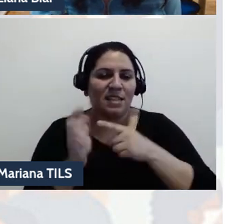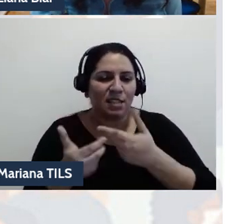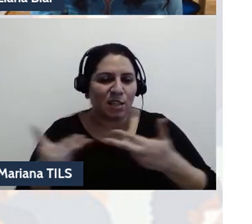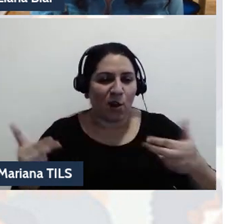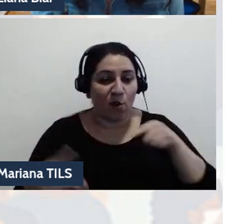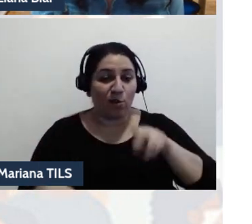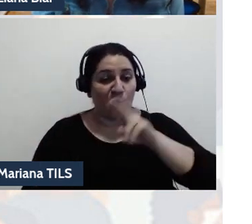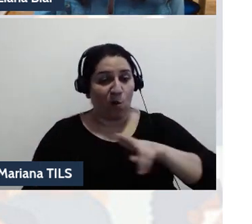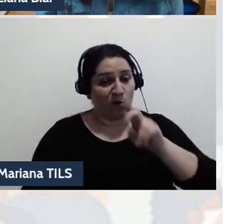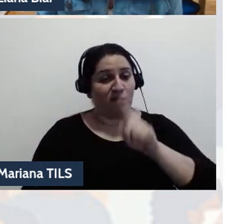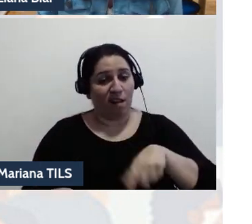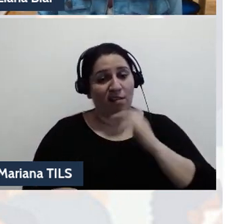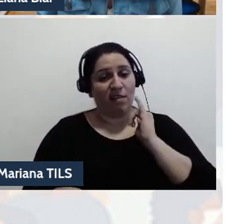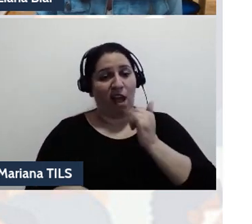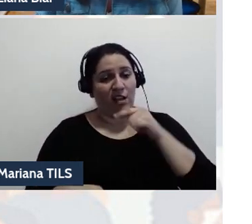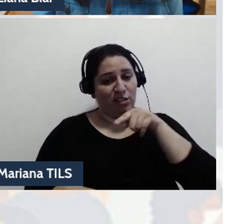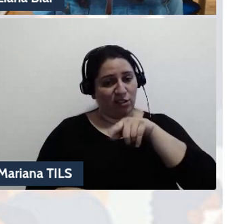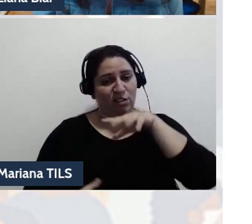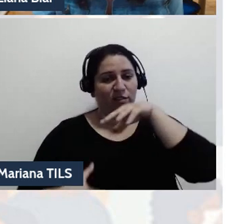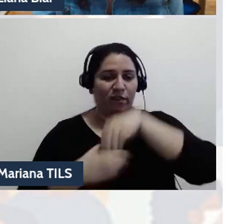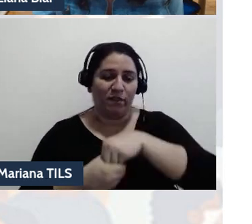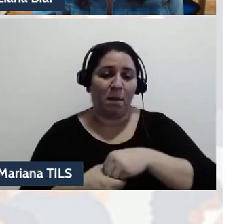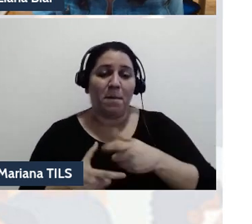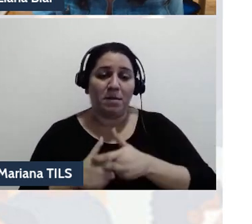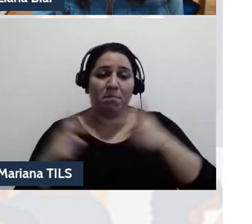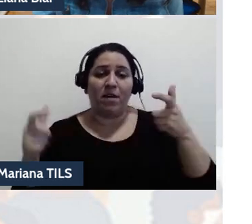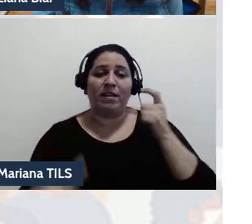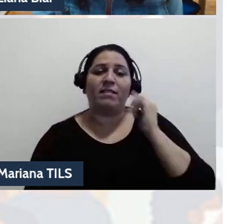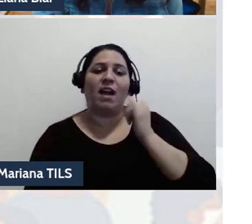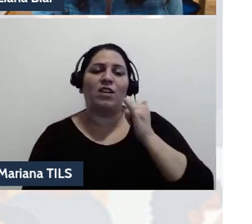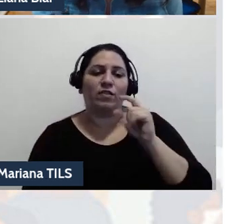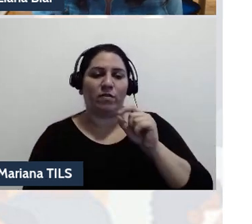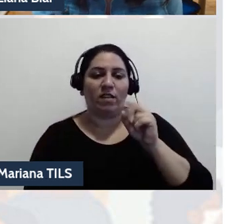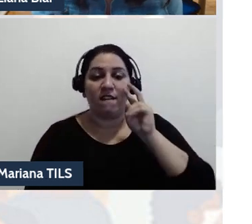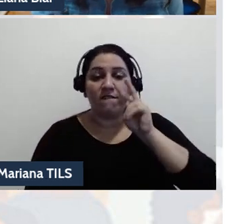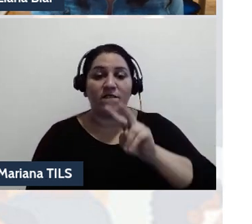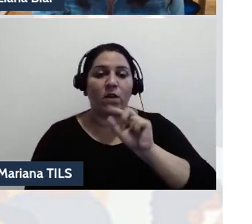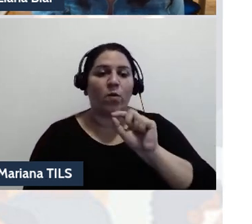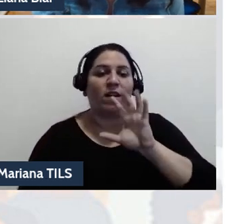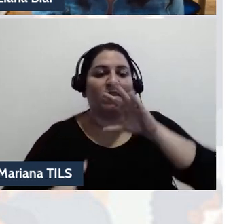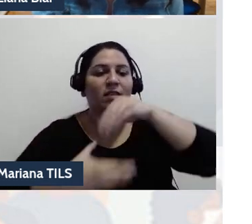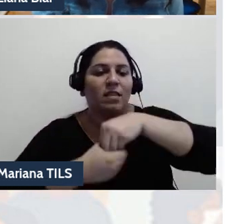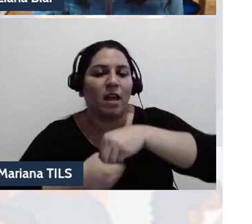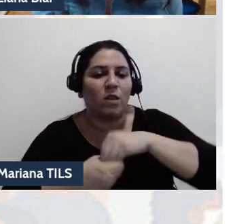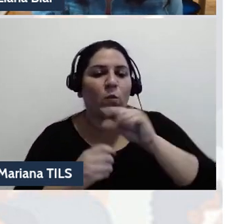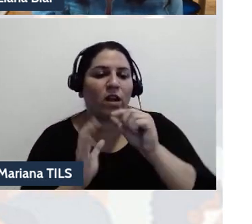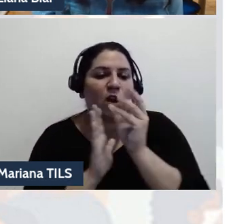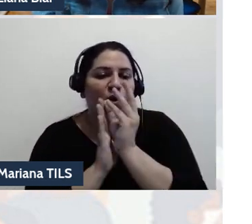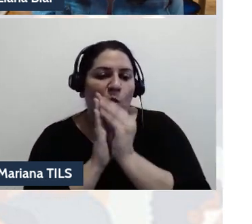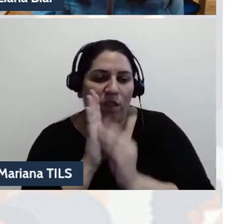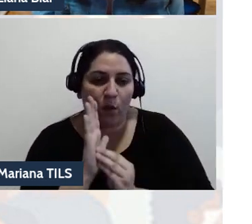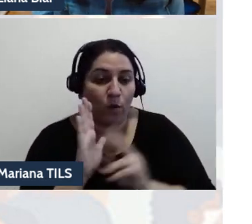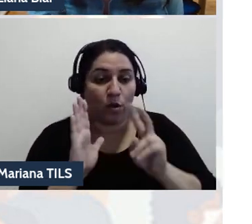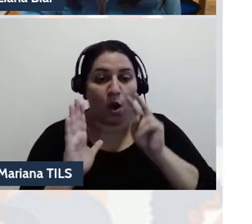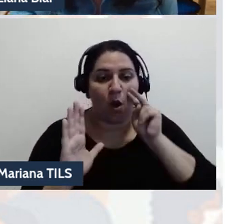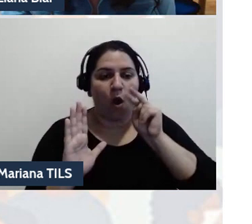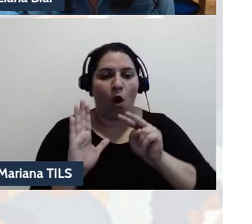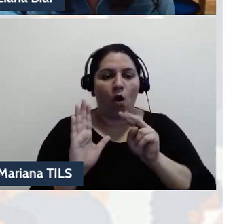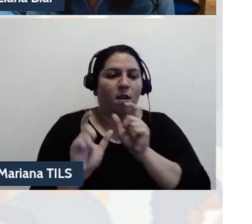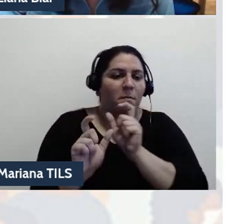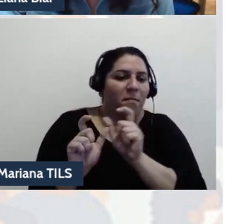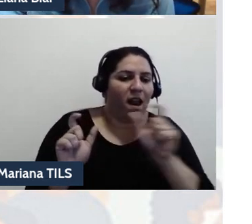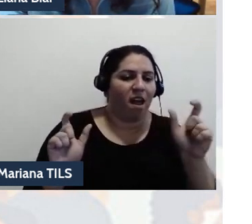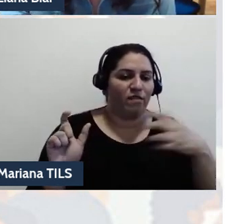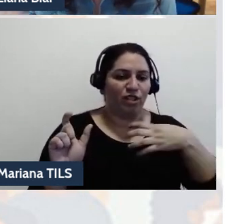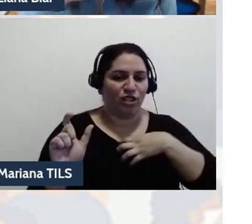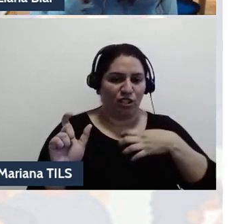primárias. Mas nessas áreas, em geral, as narrativas são analisadas pelo seu conteúdo e não pela sua forma. O que eu